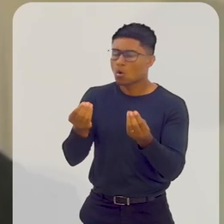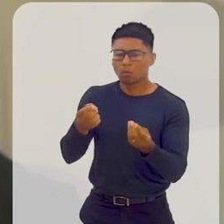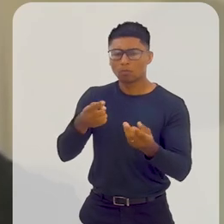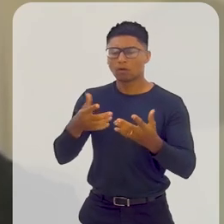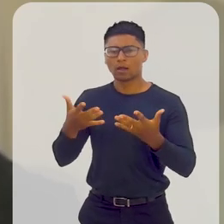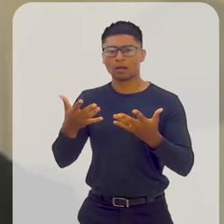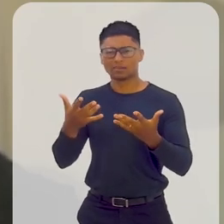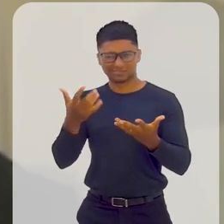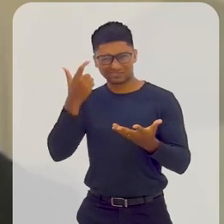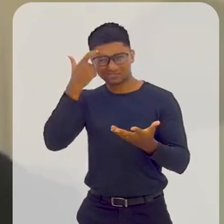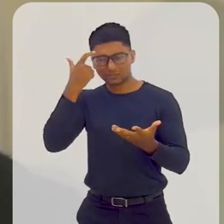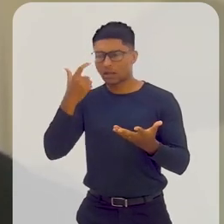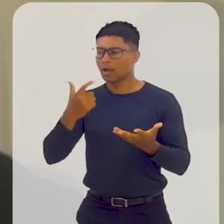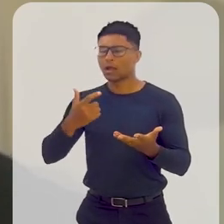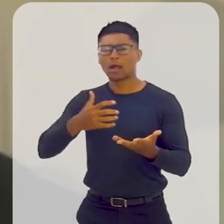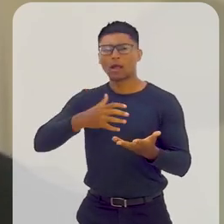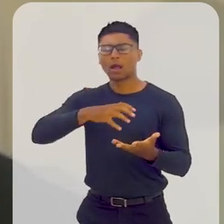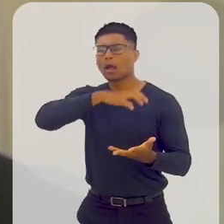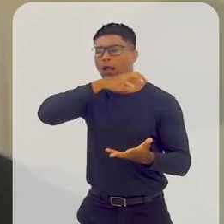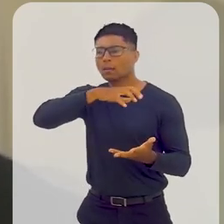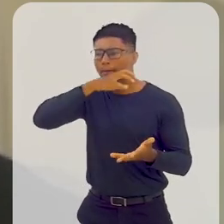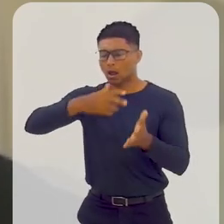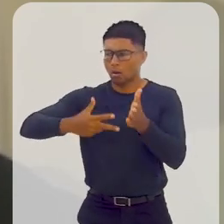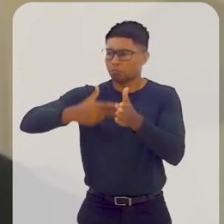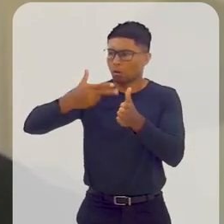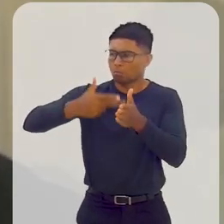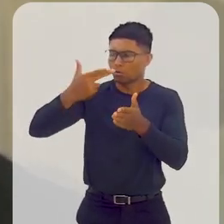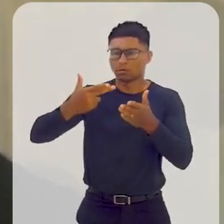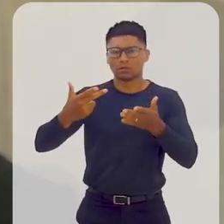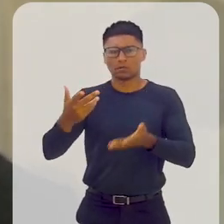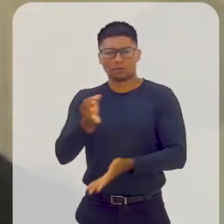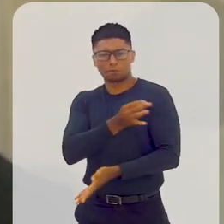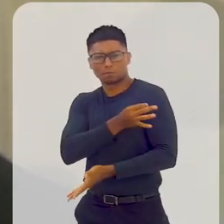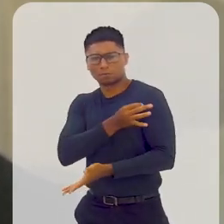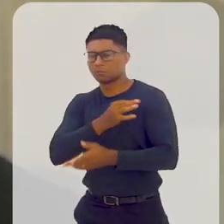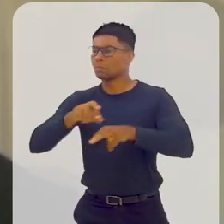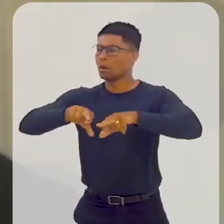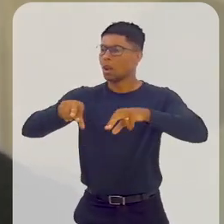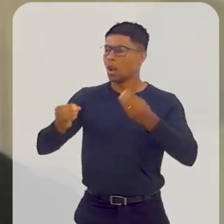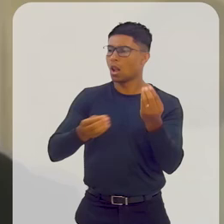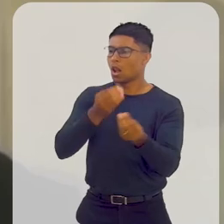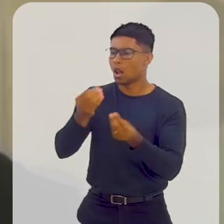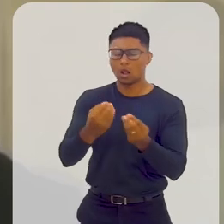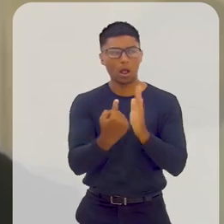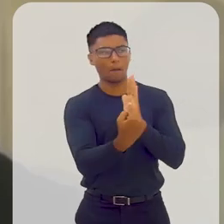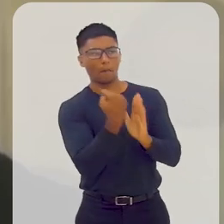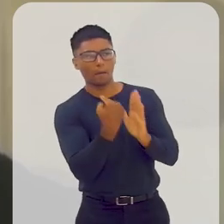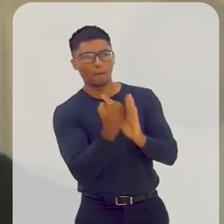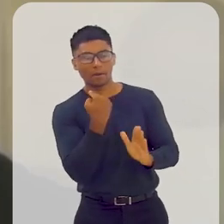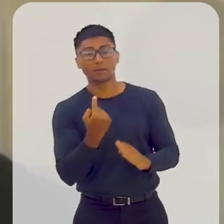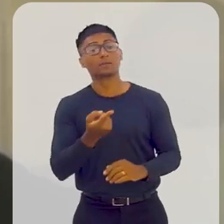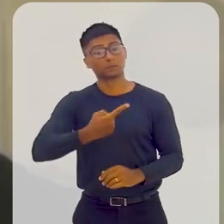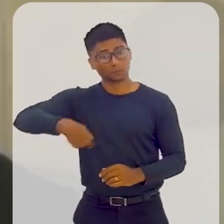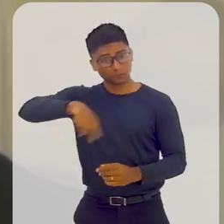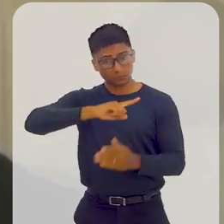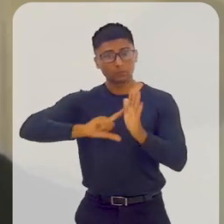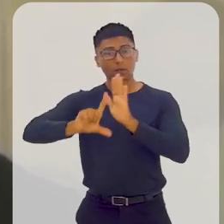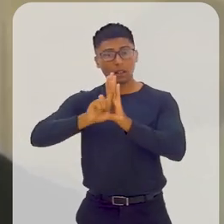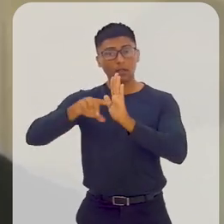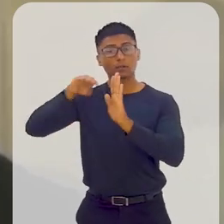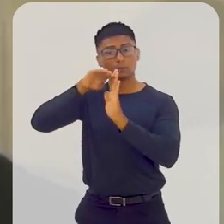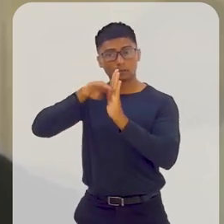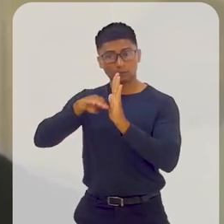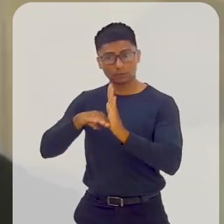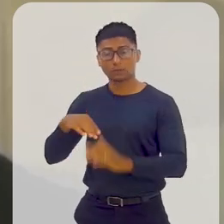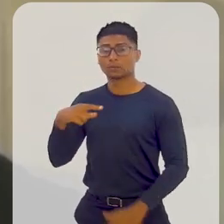castramóvel, essas políticas públicas de castração, de vacinação, como proceder, né? Então, nós temos uma legislação própria sobre